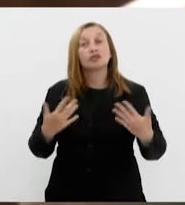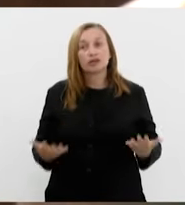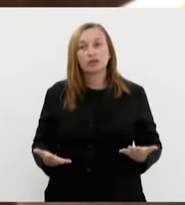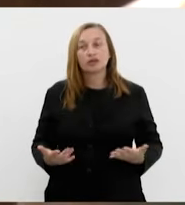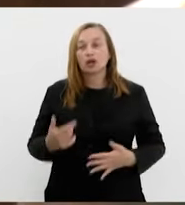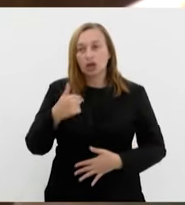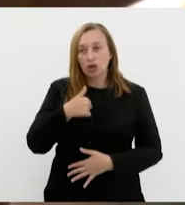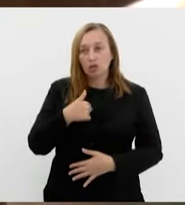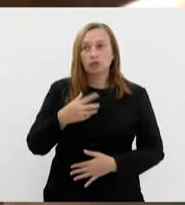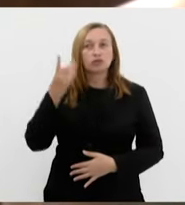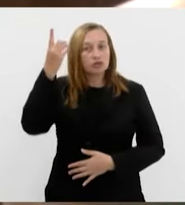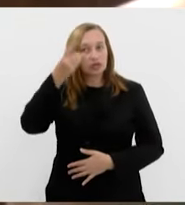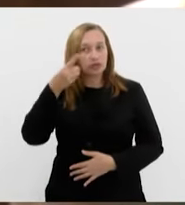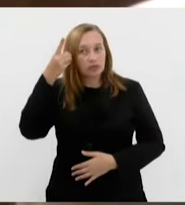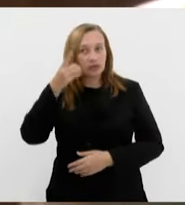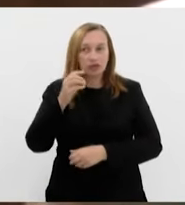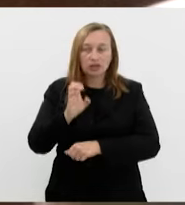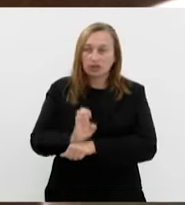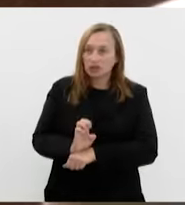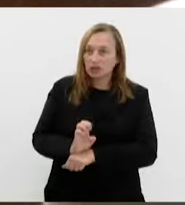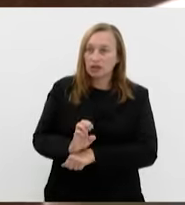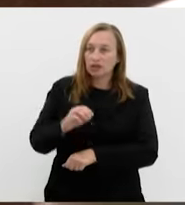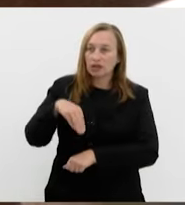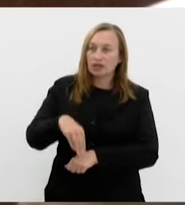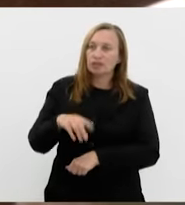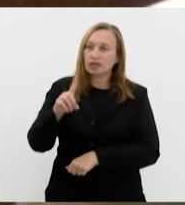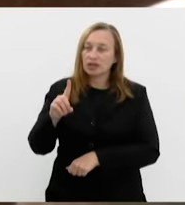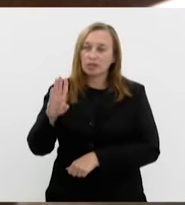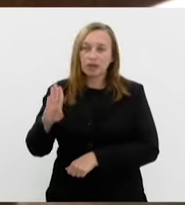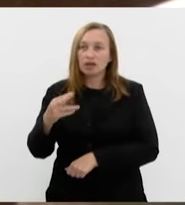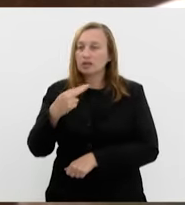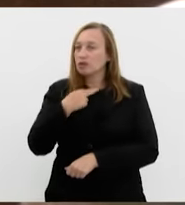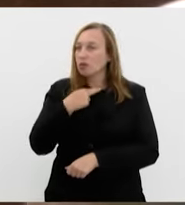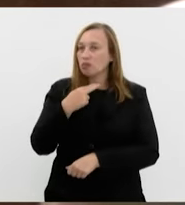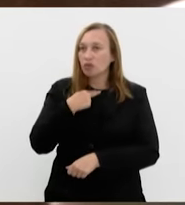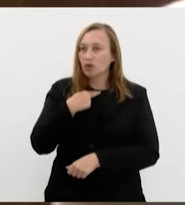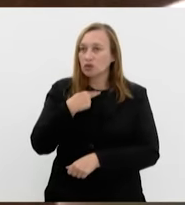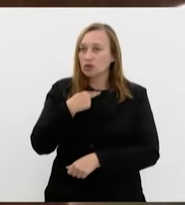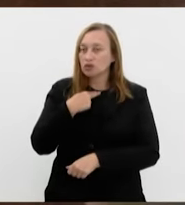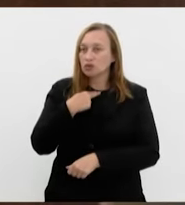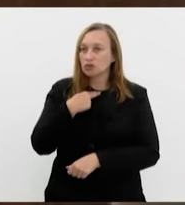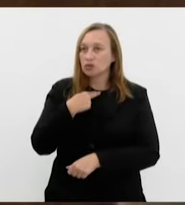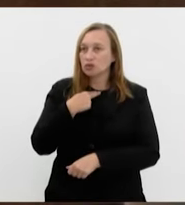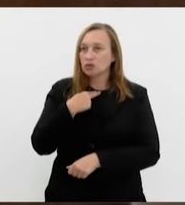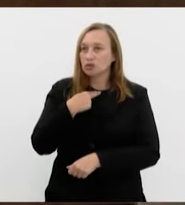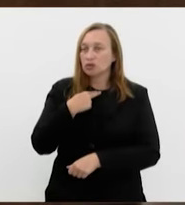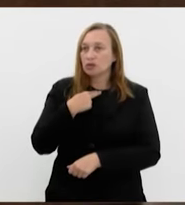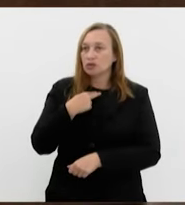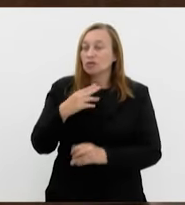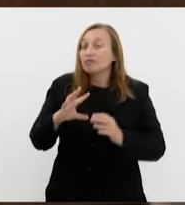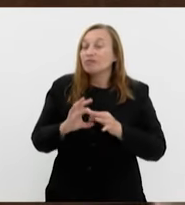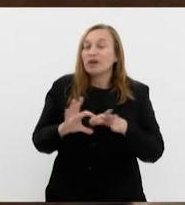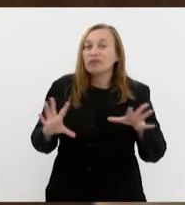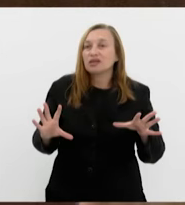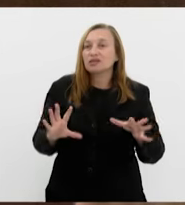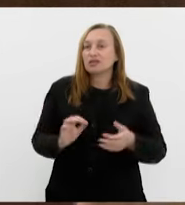como deputado estadual do MDB, não posso me omitir a essa